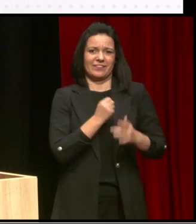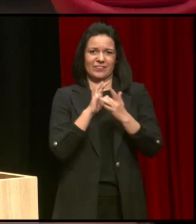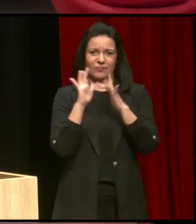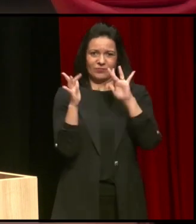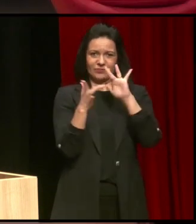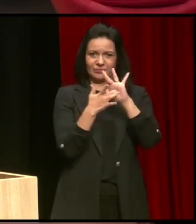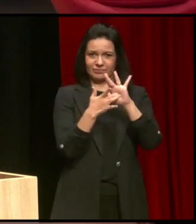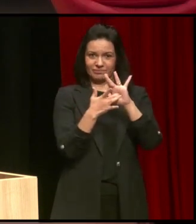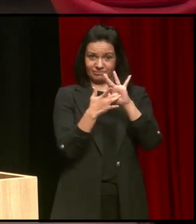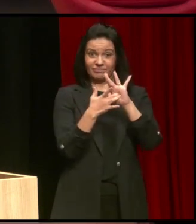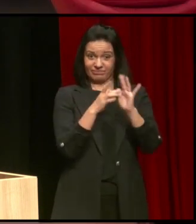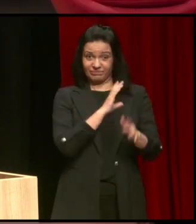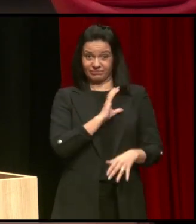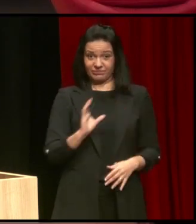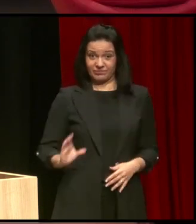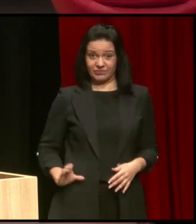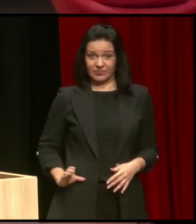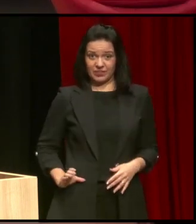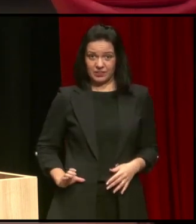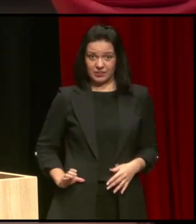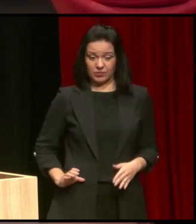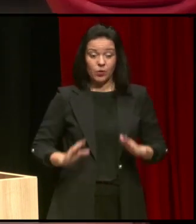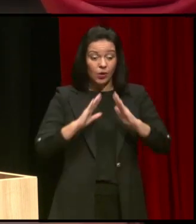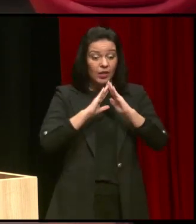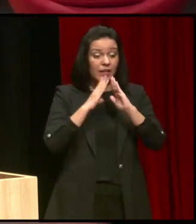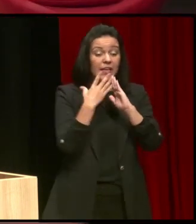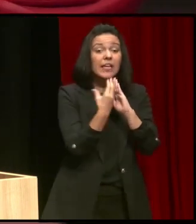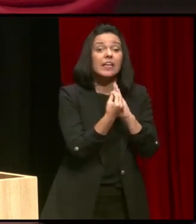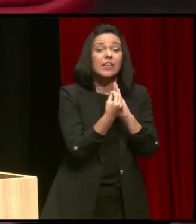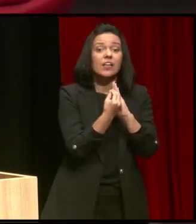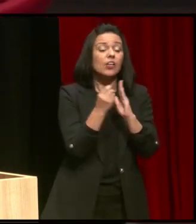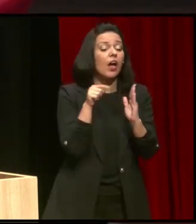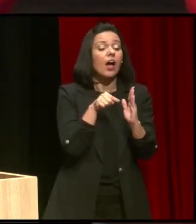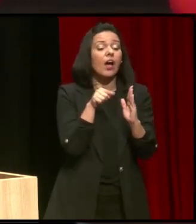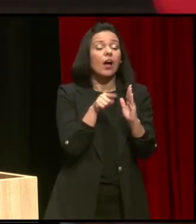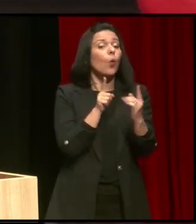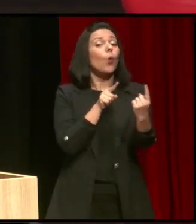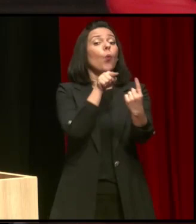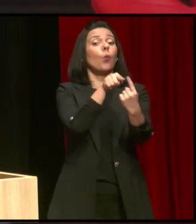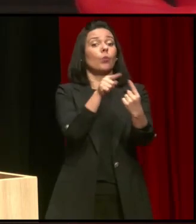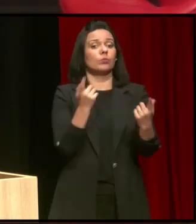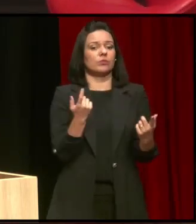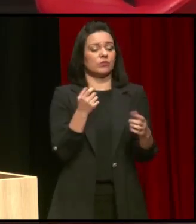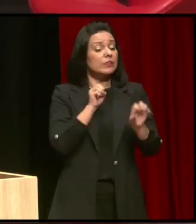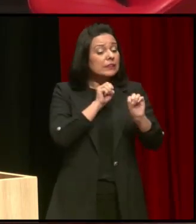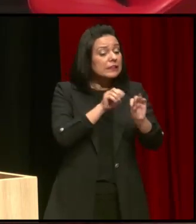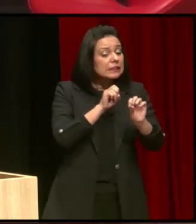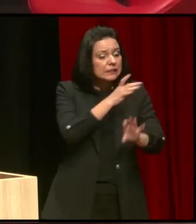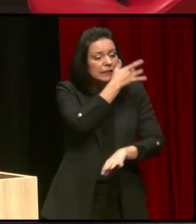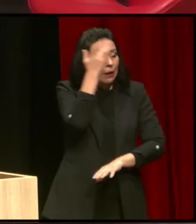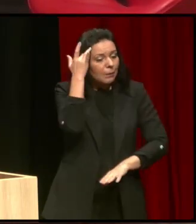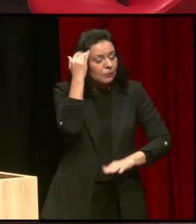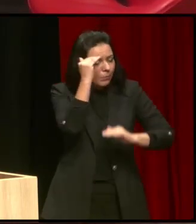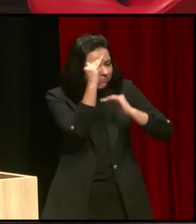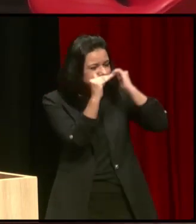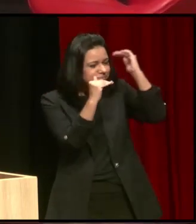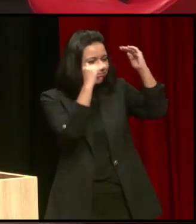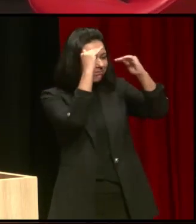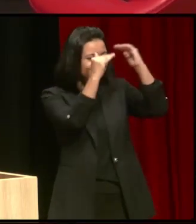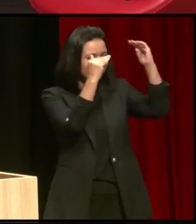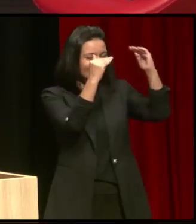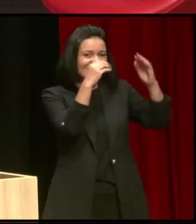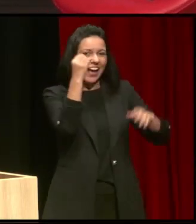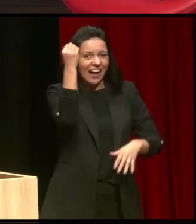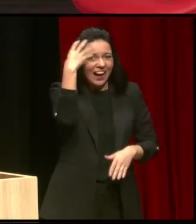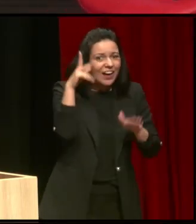eterno. O objetivo do ministério é fazer as pessoas crescer no conhecimento e na graça do Salvador Jesus.